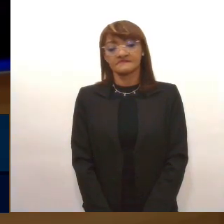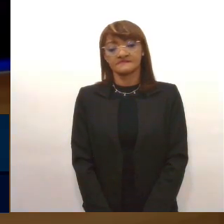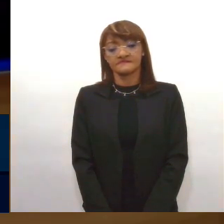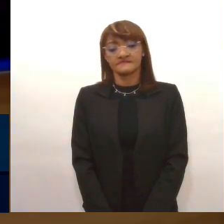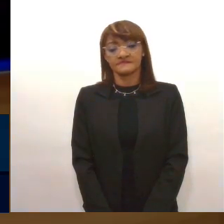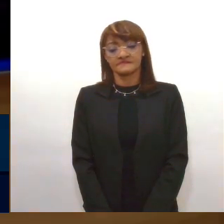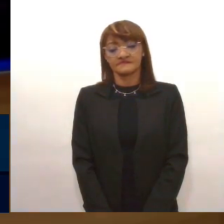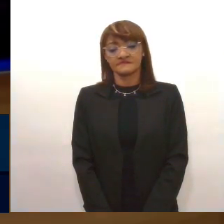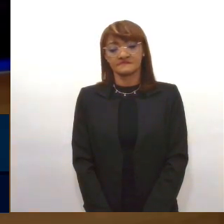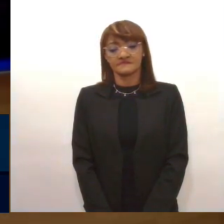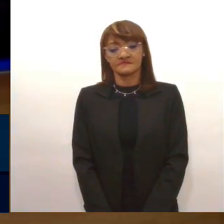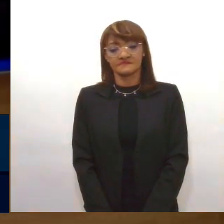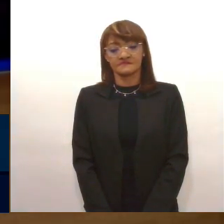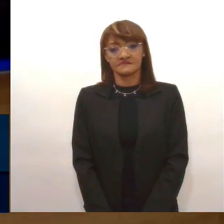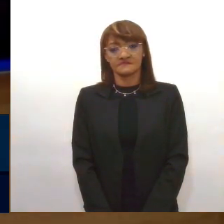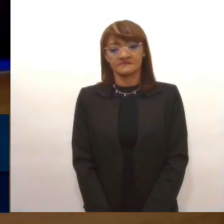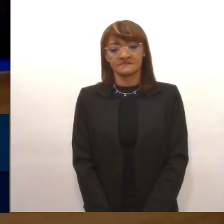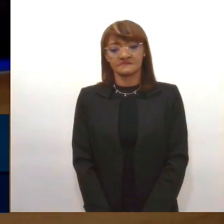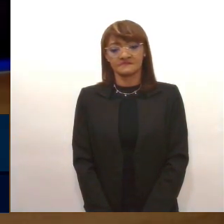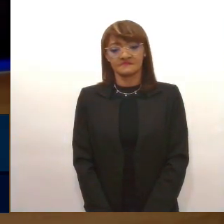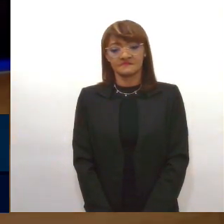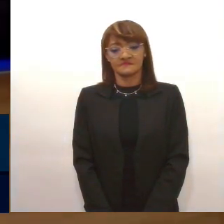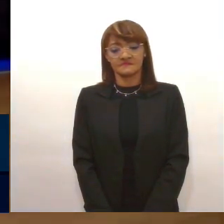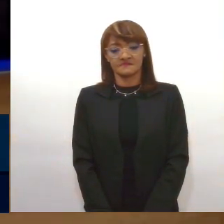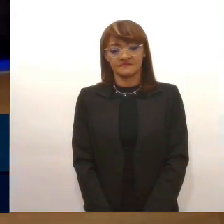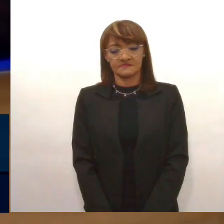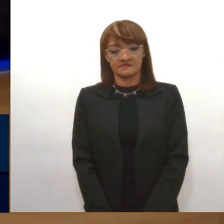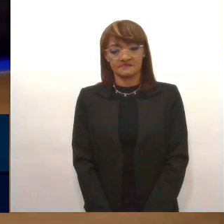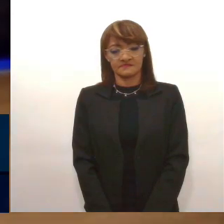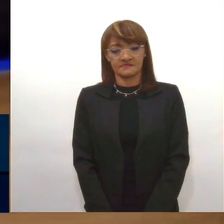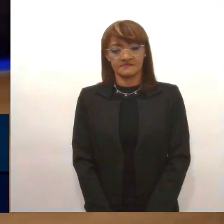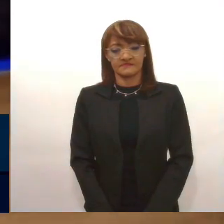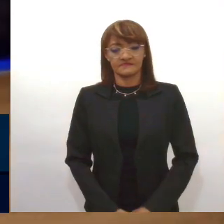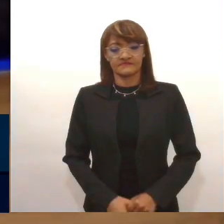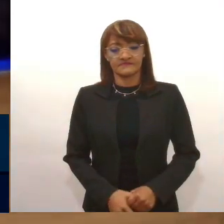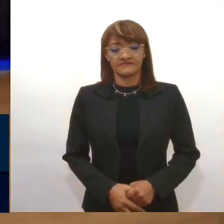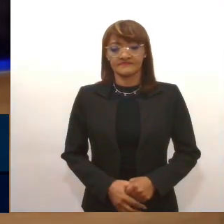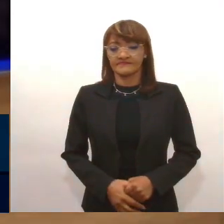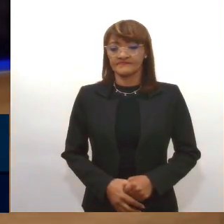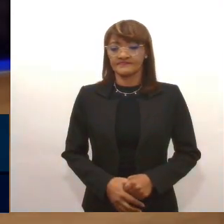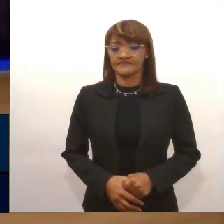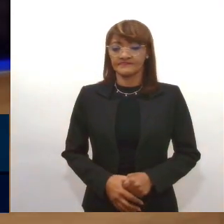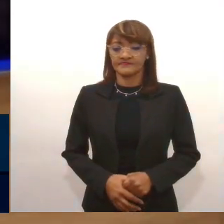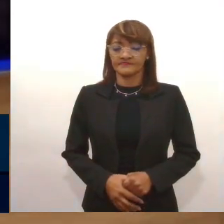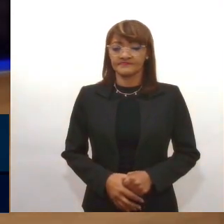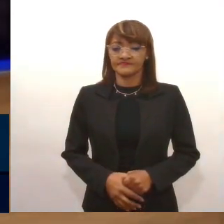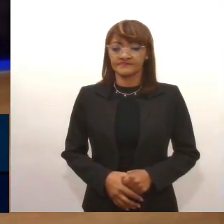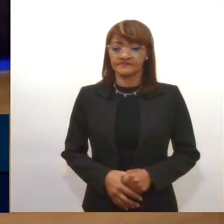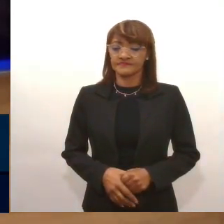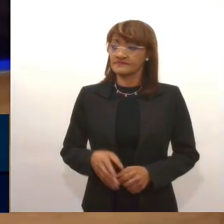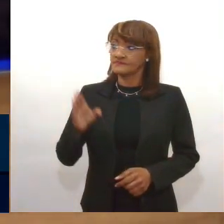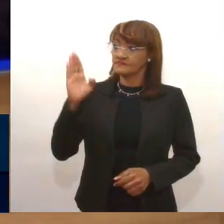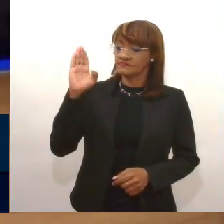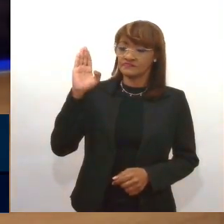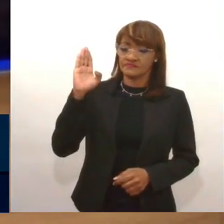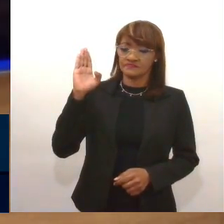depois sim aí é justamente eh um dois parece que tá escondidinho